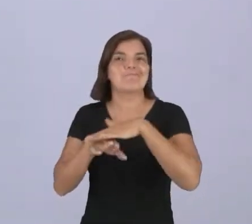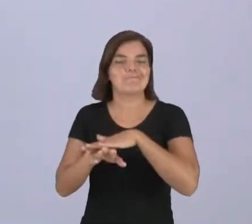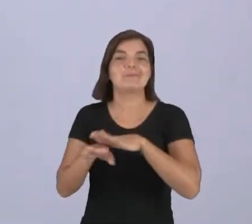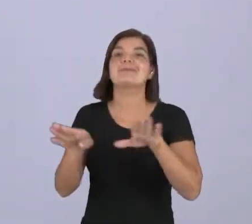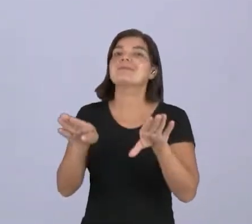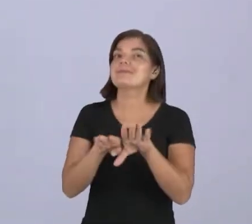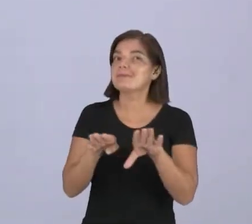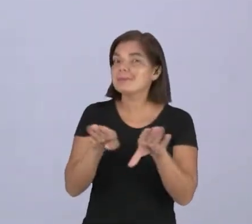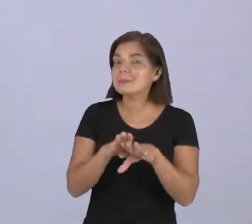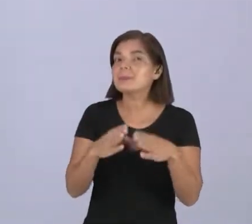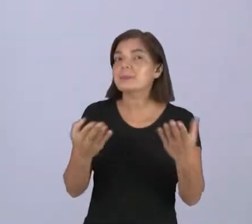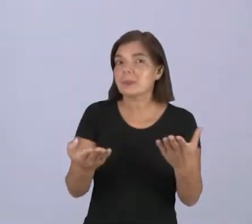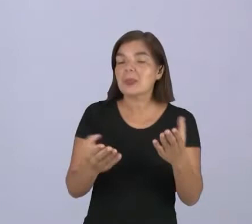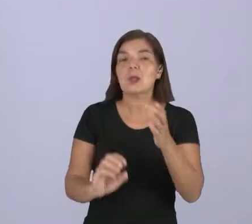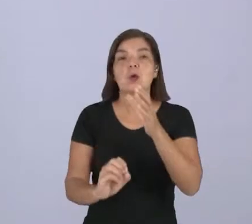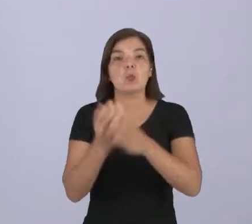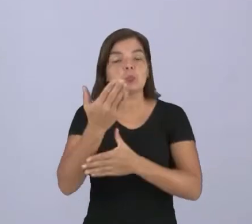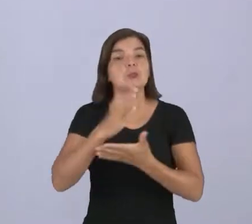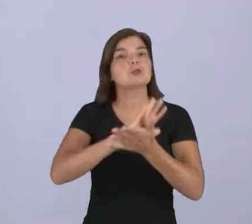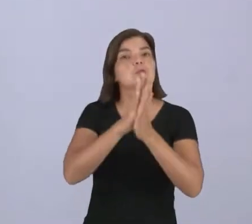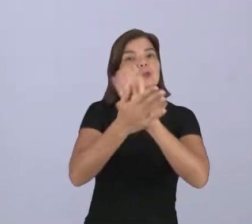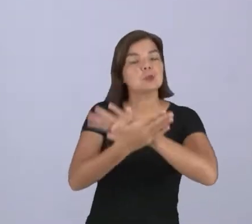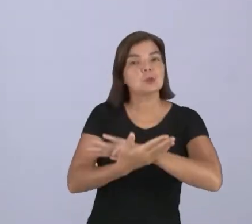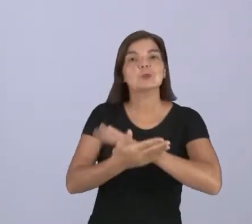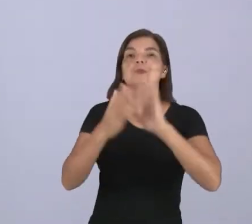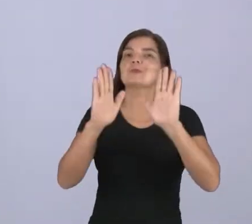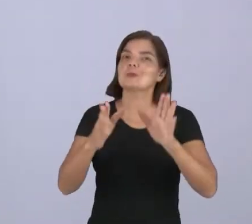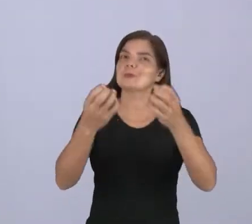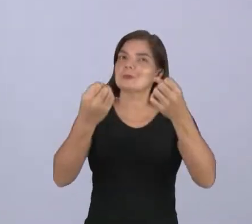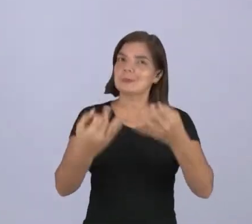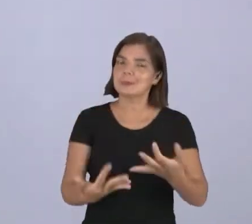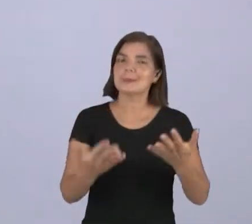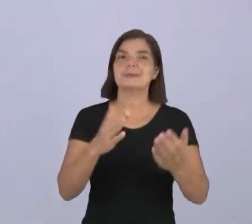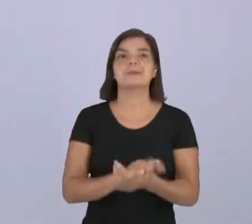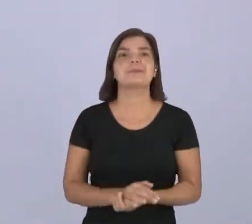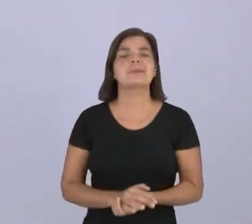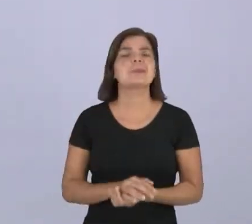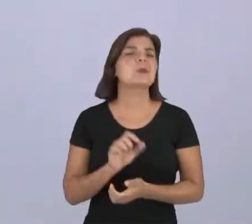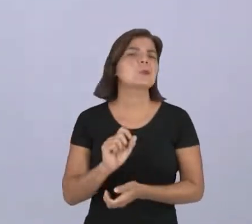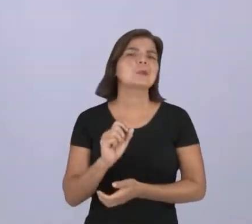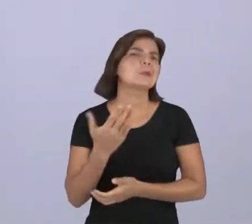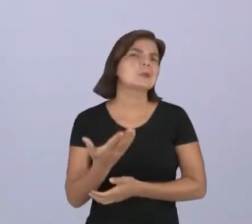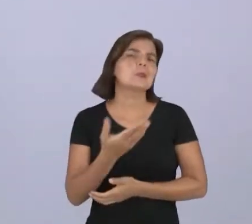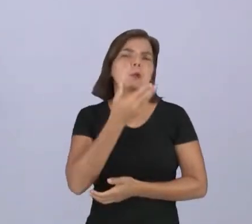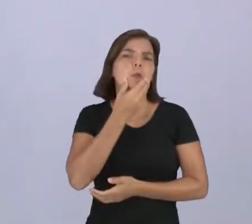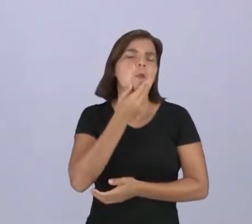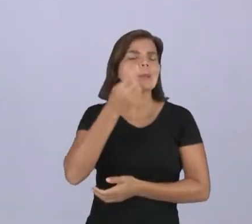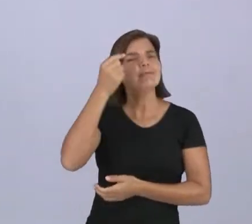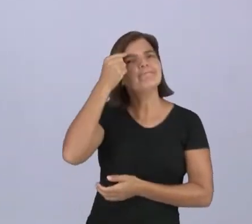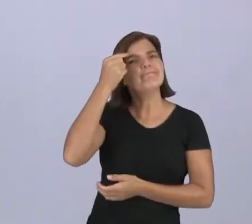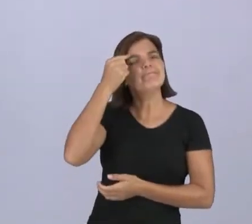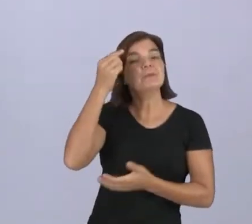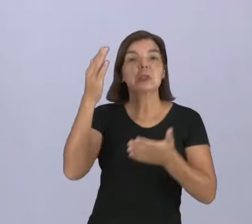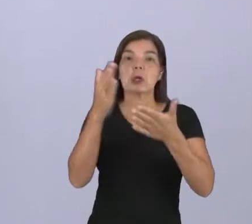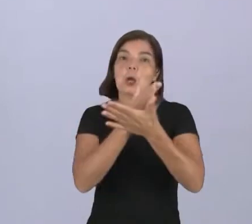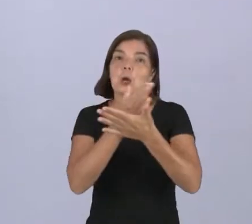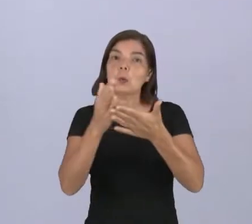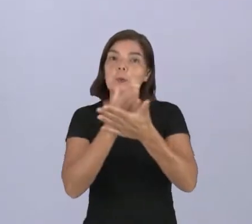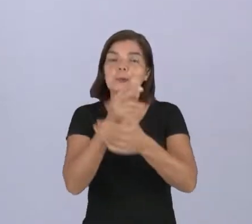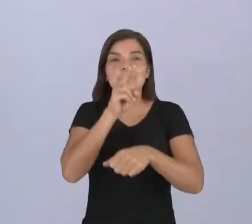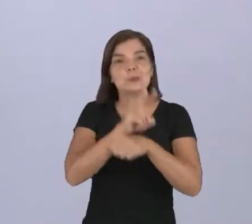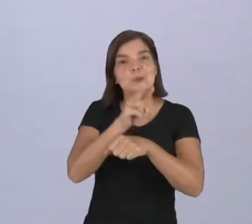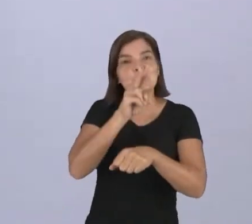ainda tem aqueles que realizam o processo de decomposição, como eu já venho comentando. E aí o que foi que o homem começou a pensar, né? Algumas formas